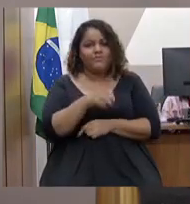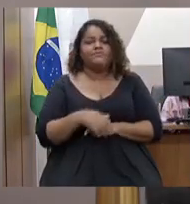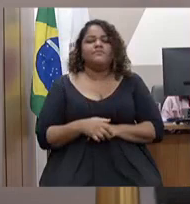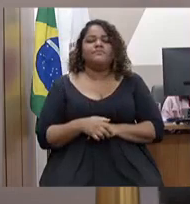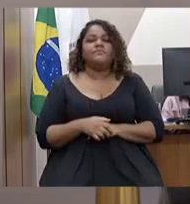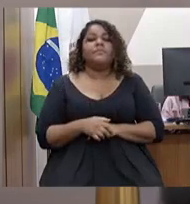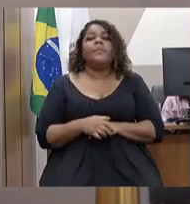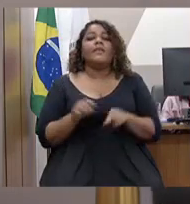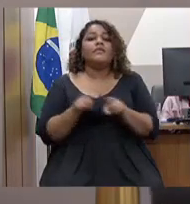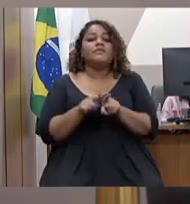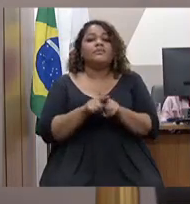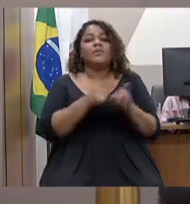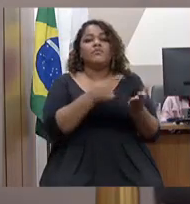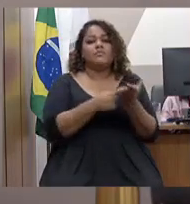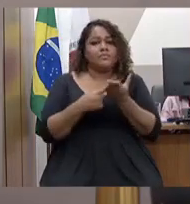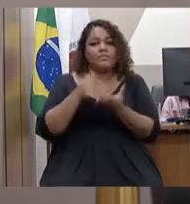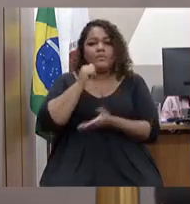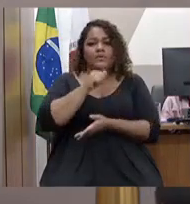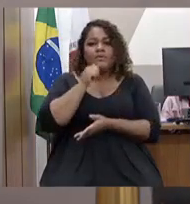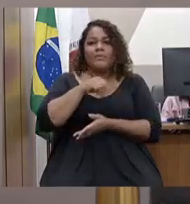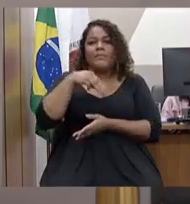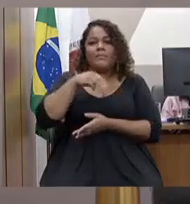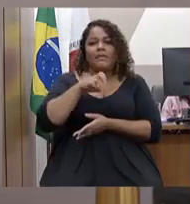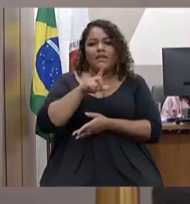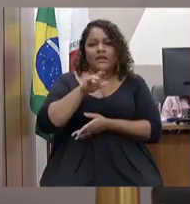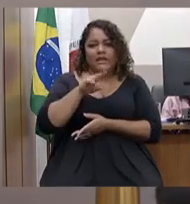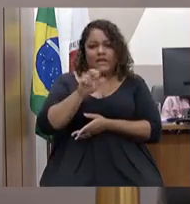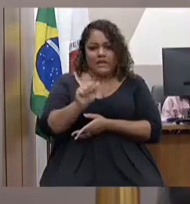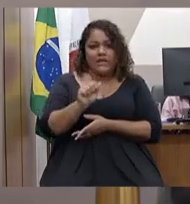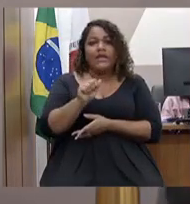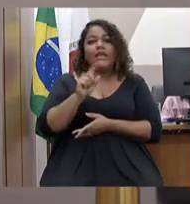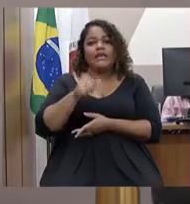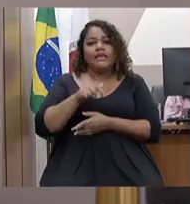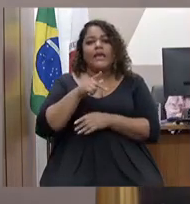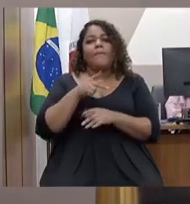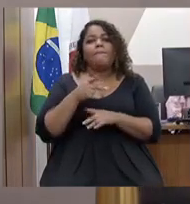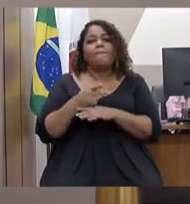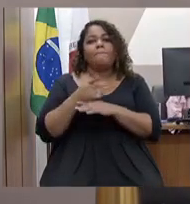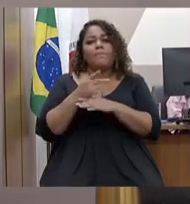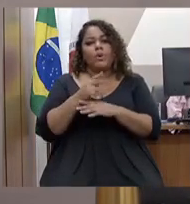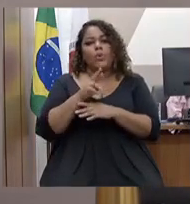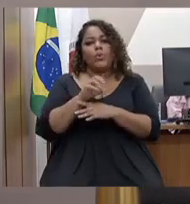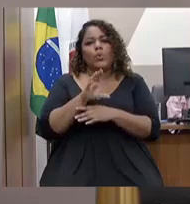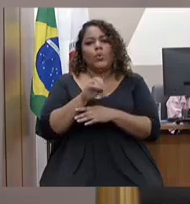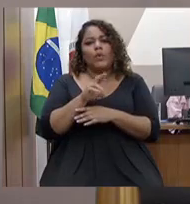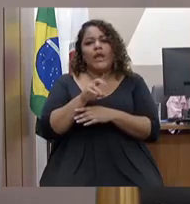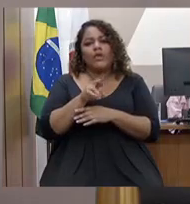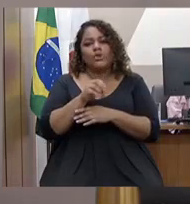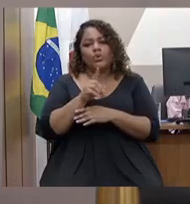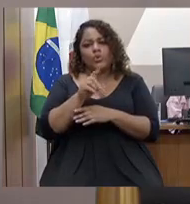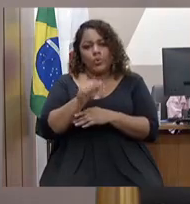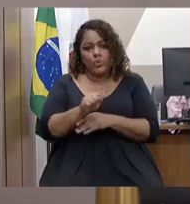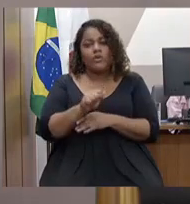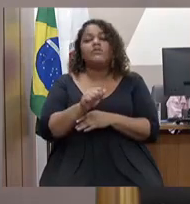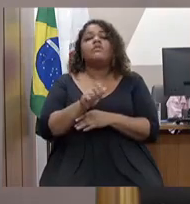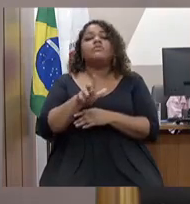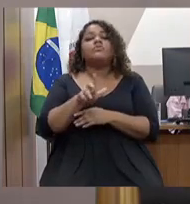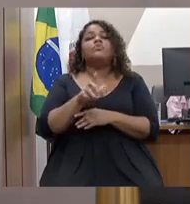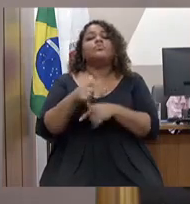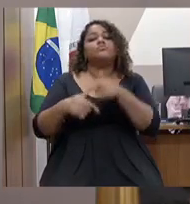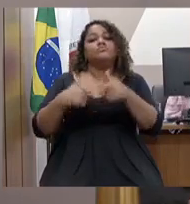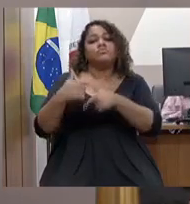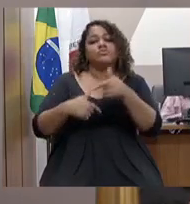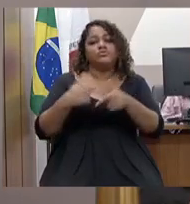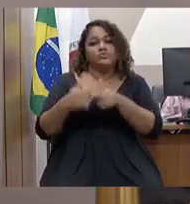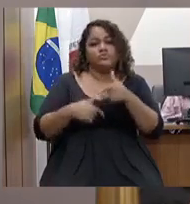Souza Fiorini e chuzze procuradora do trabalho titular do Primeiro Ofício geral da procuradoria do trabalho do município